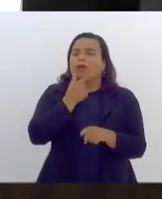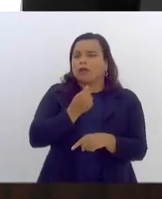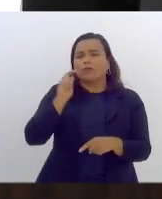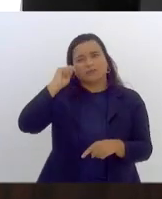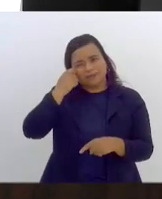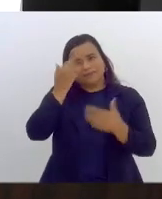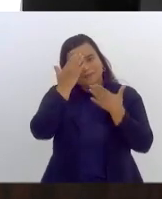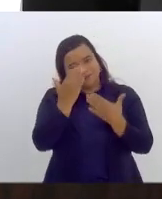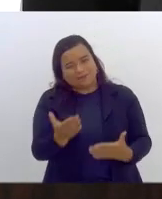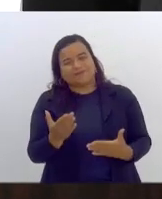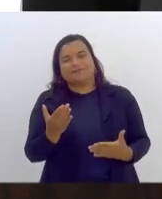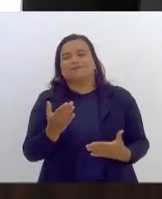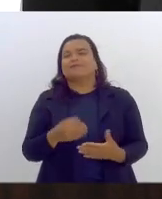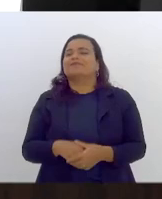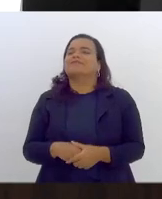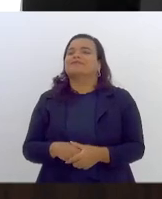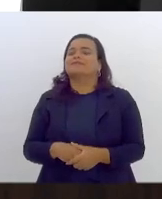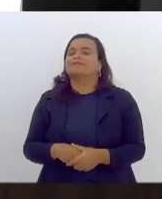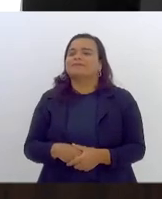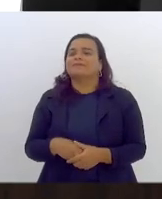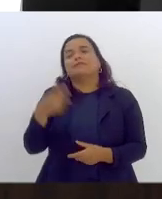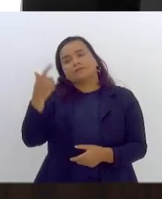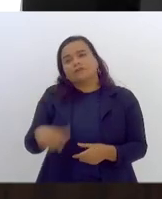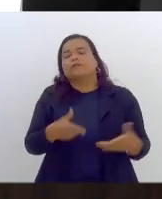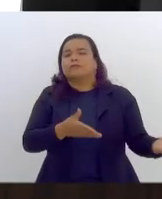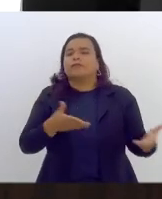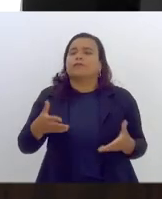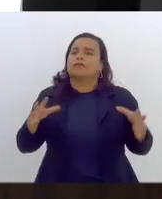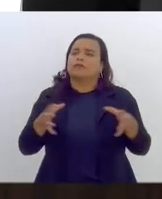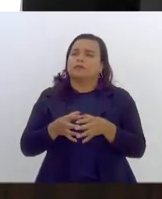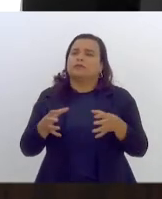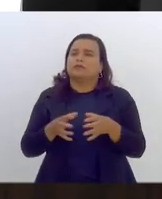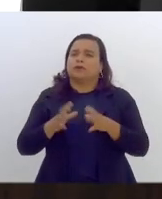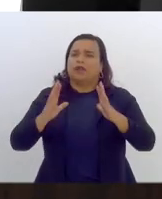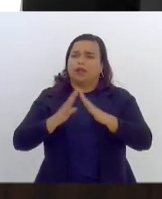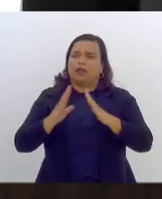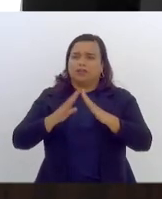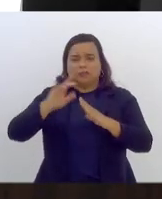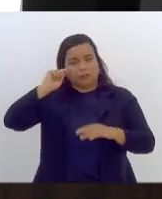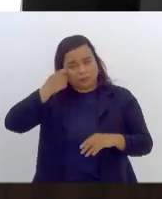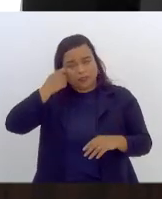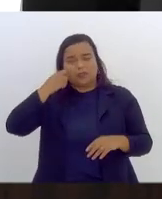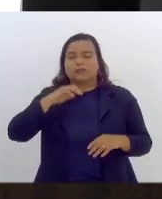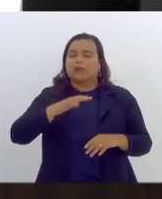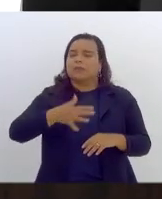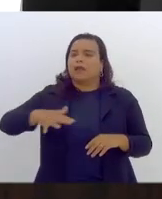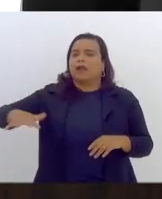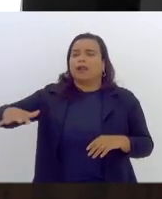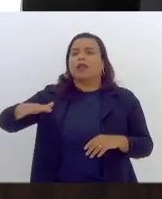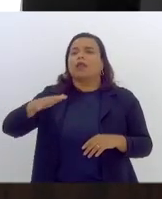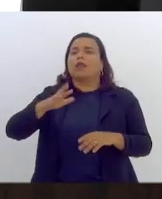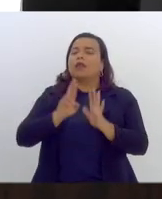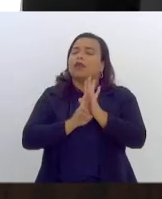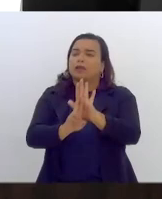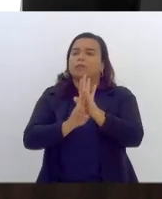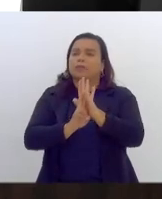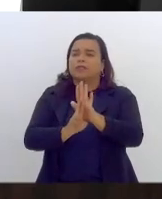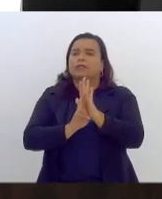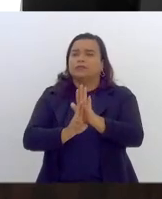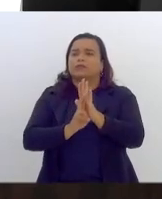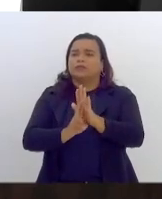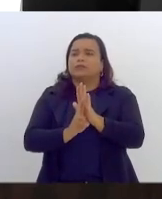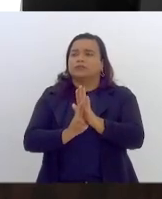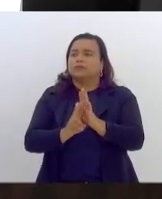Muito obrigada ao Guelé 10. Convido também a Casa Preta da Maré, representado